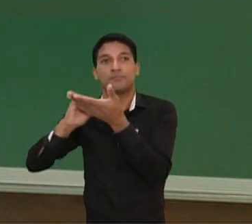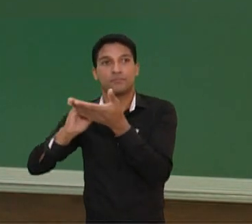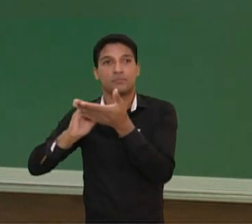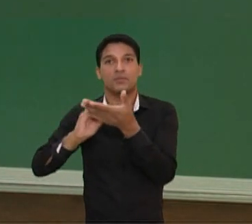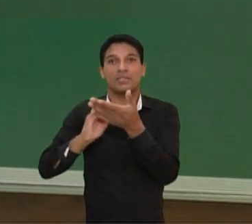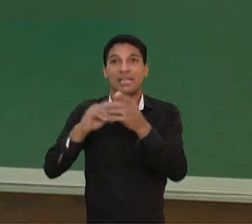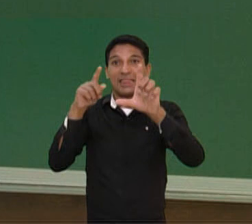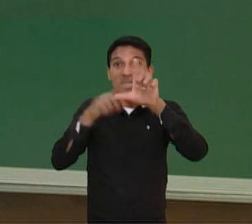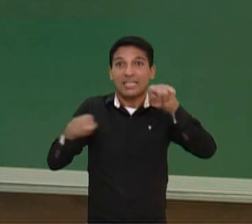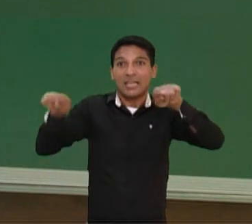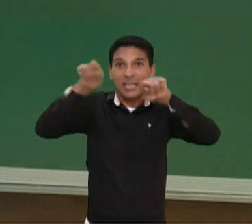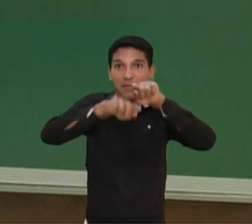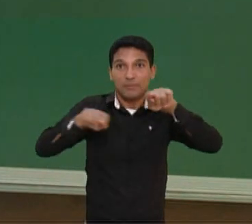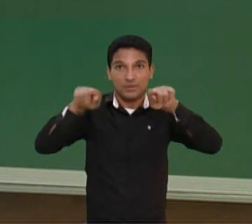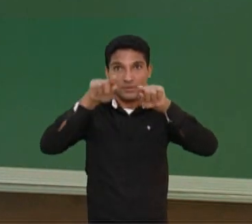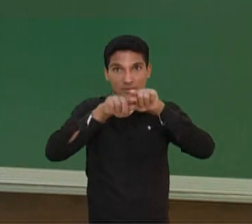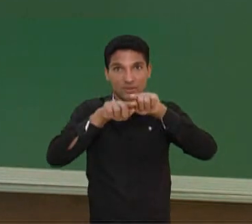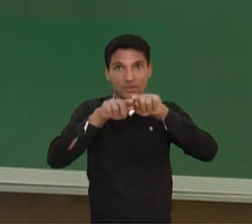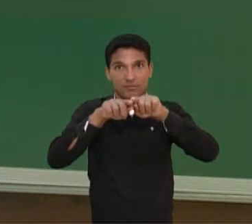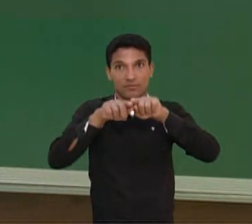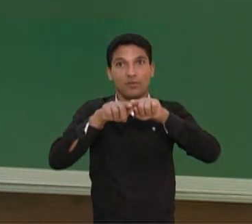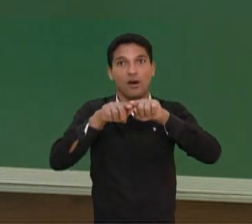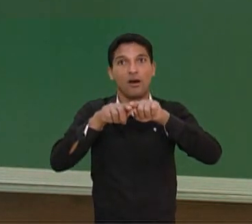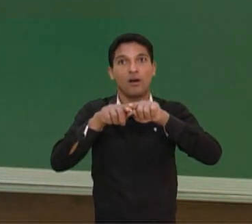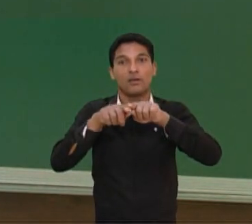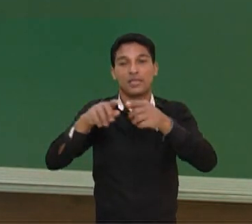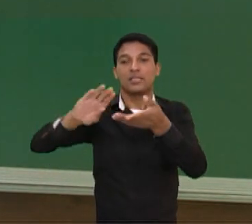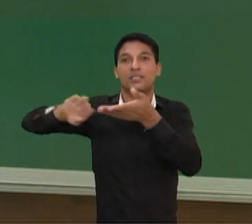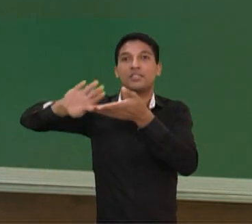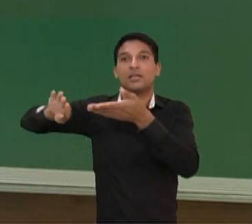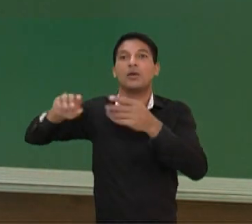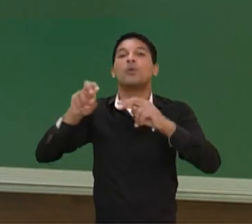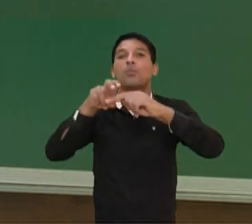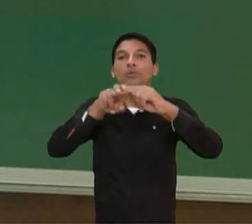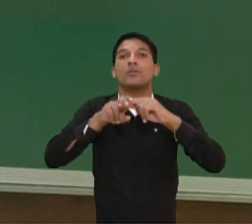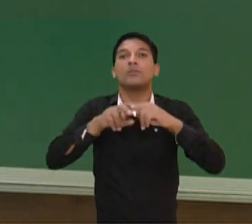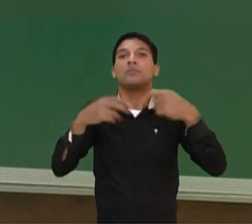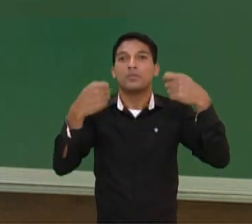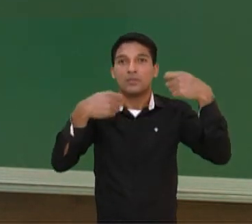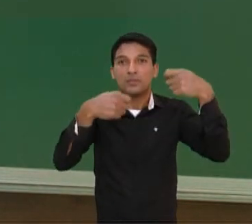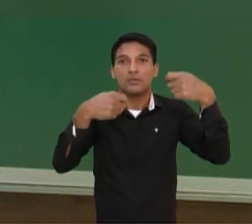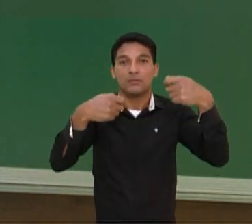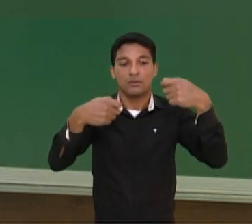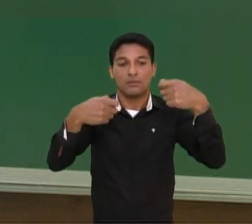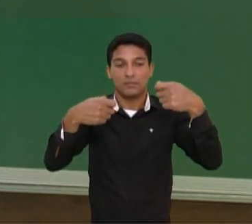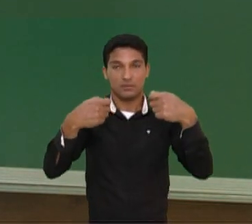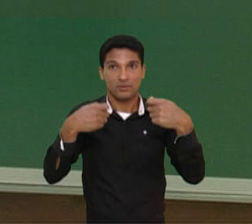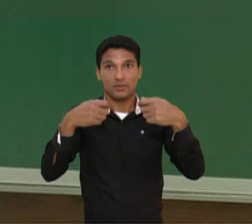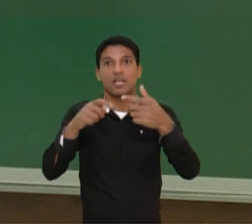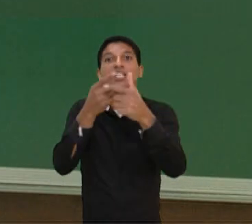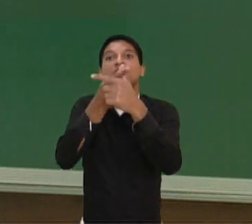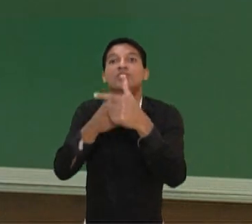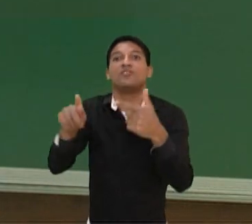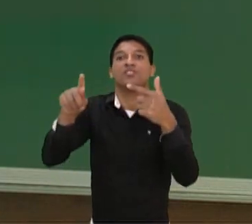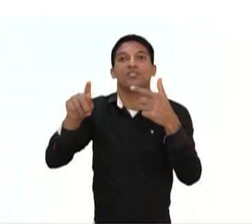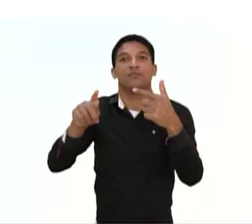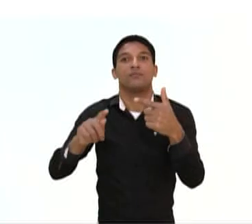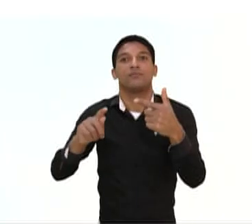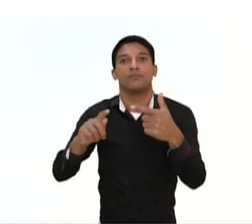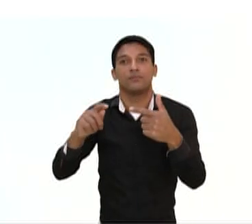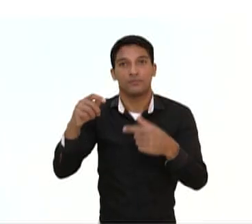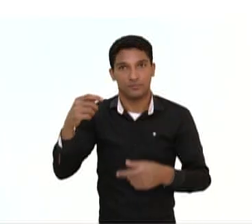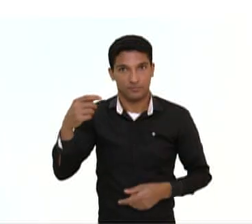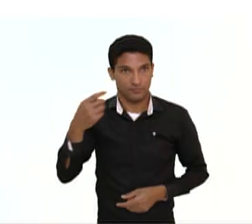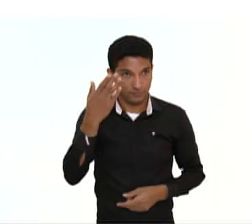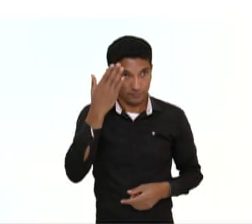as repetidas. Por isso que a gente vai fazer essa divisão ali por 3 fatorial, ok? Vou deixar para vocês fazerem